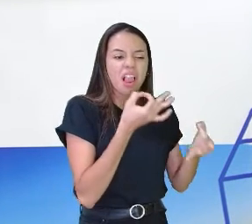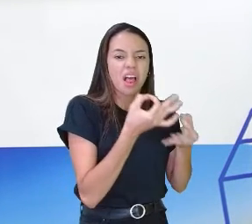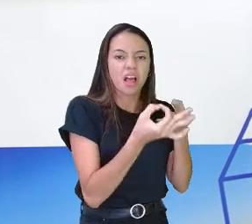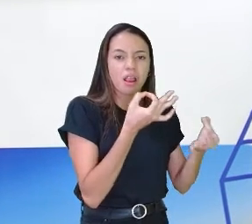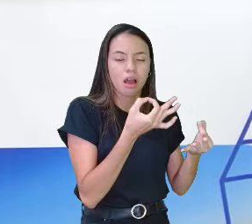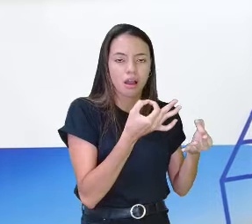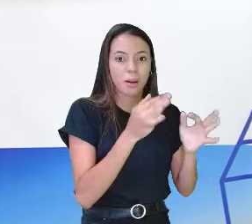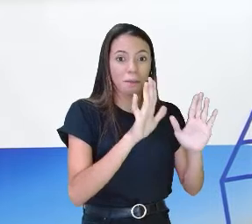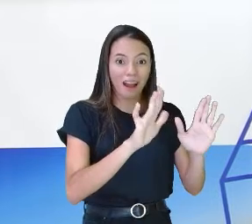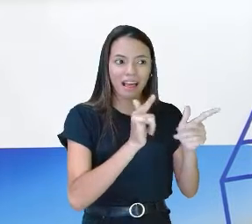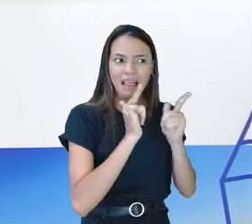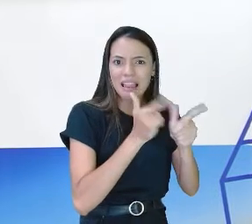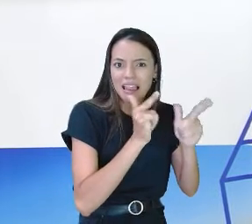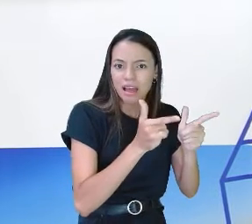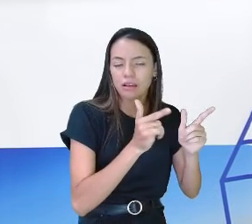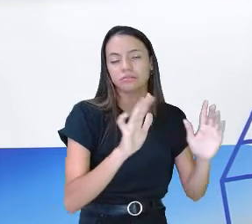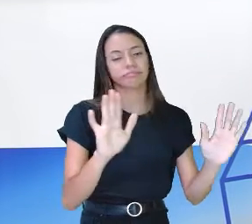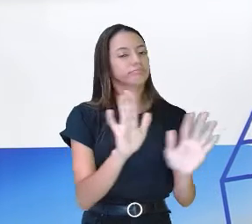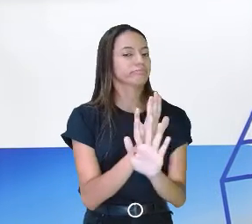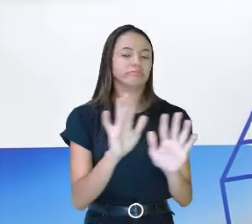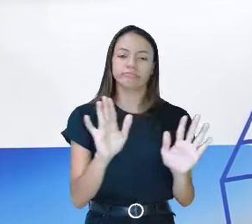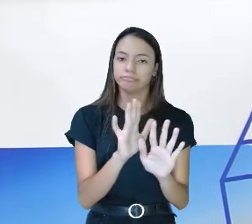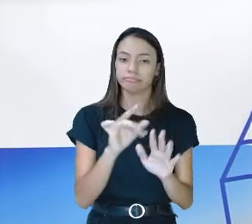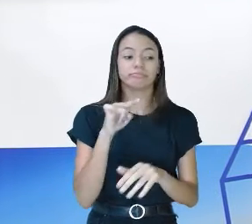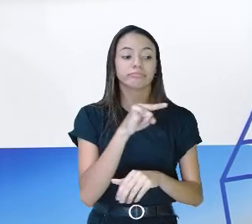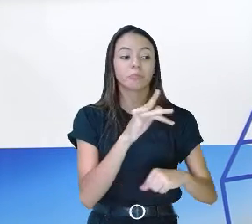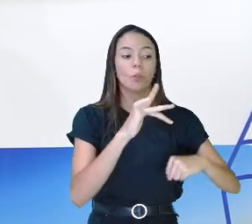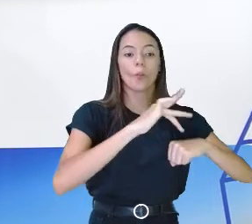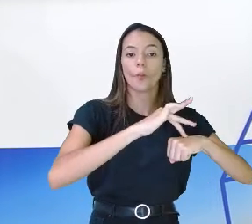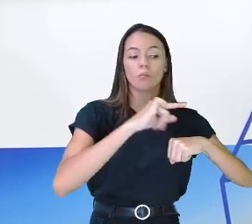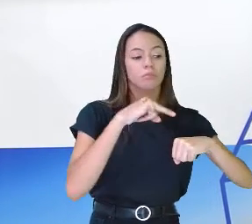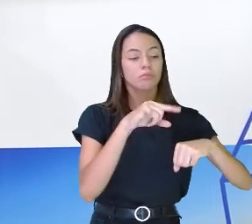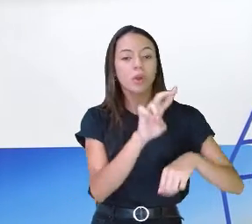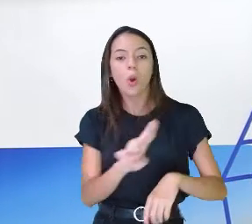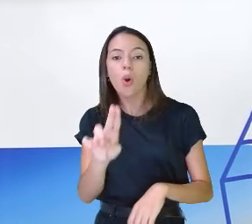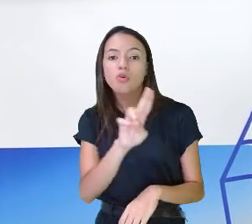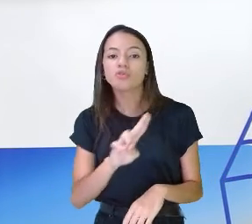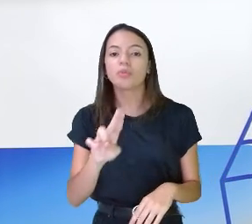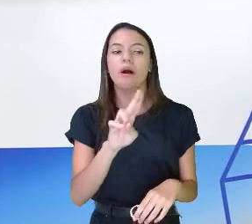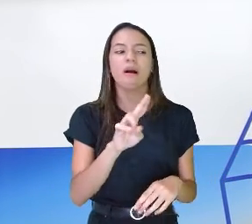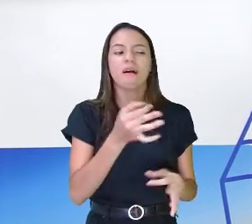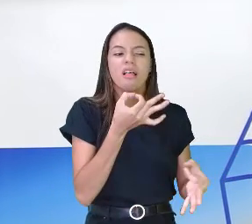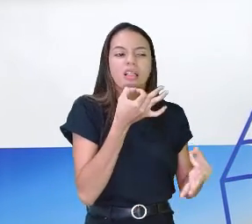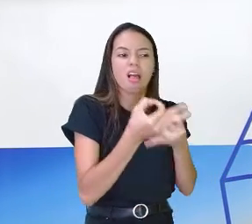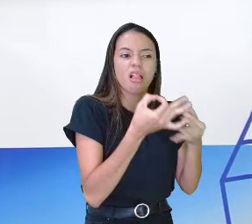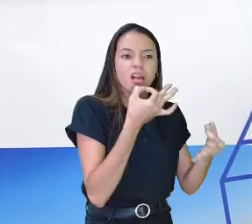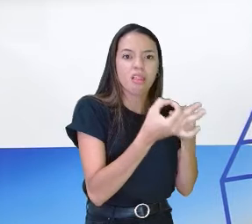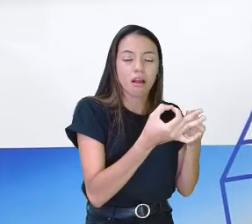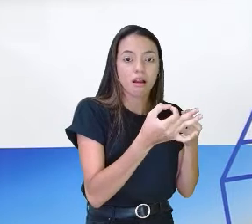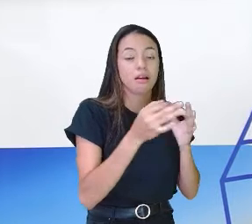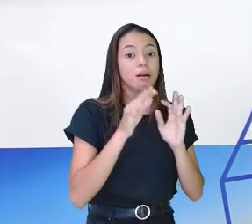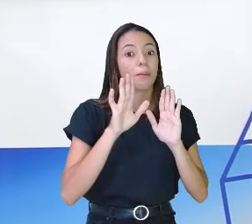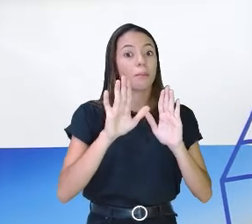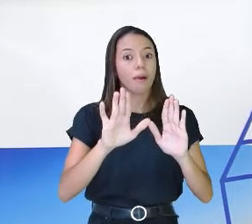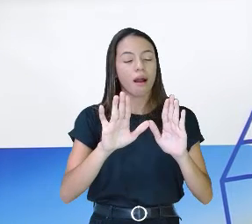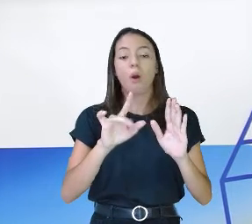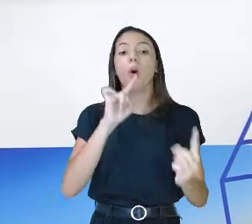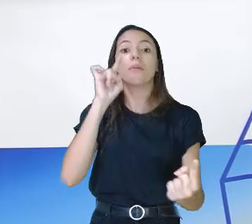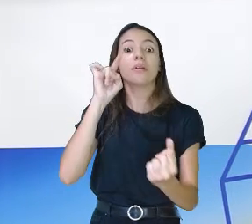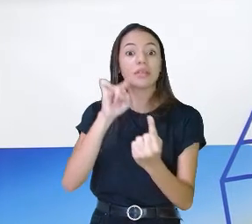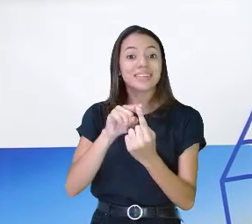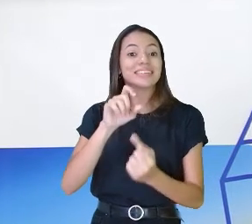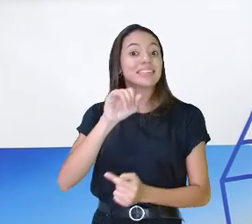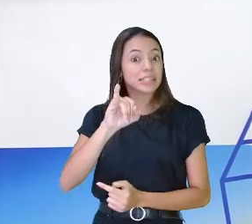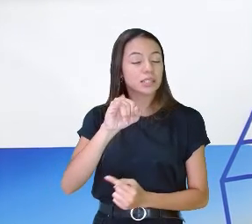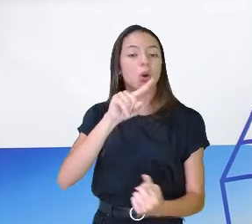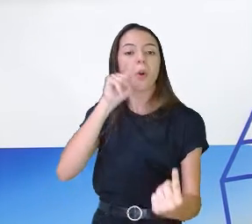necessariamente zombar. Então, você pode usar a ironia para criticar, não necessariamente zombar. Mas aí, quando se tem esse objetivo